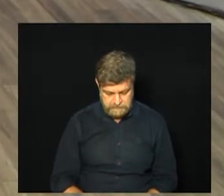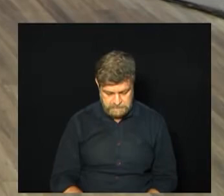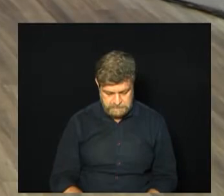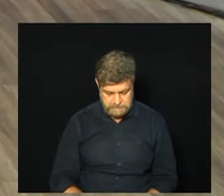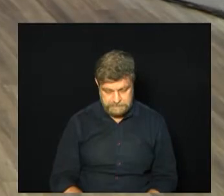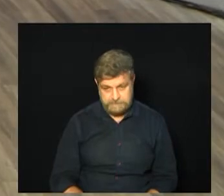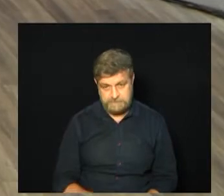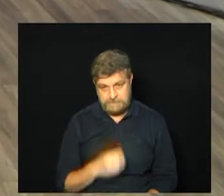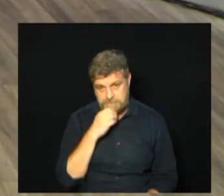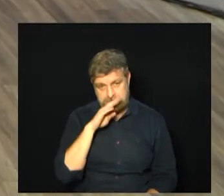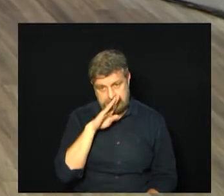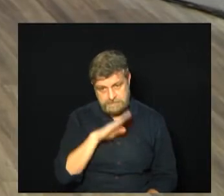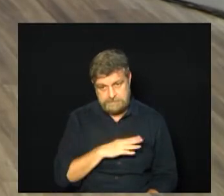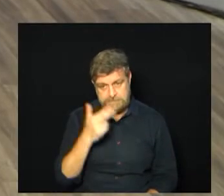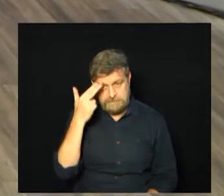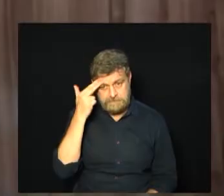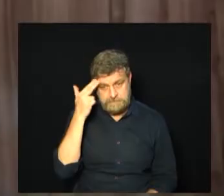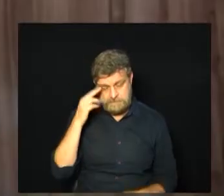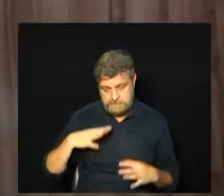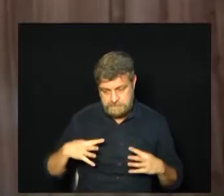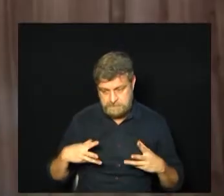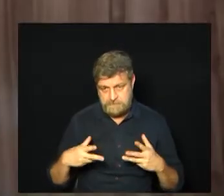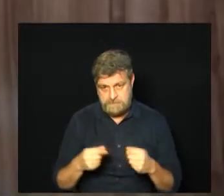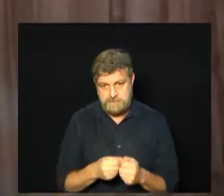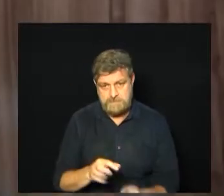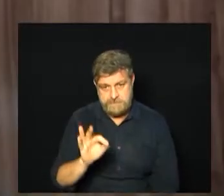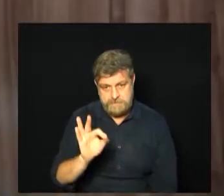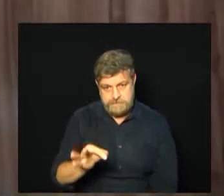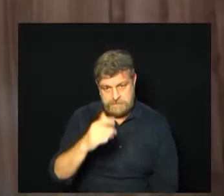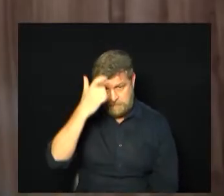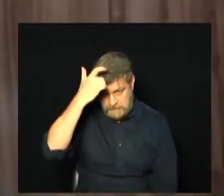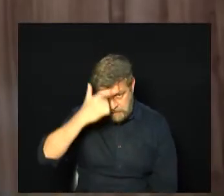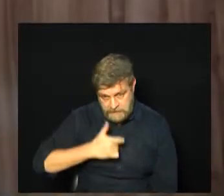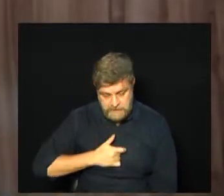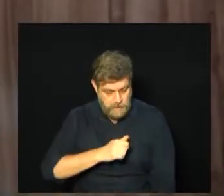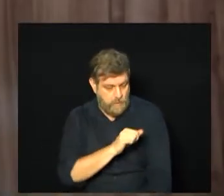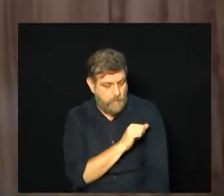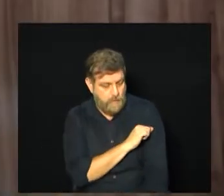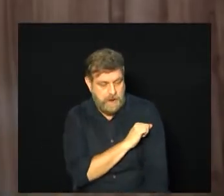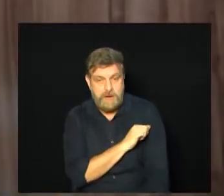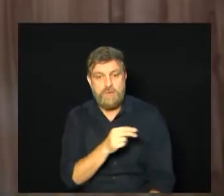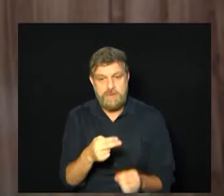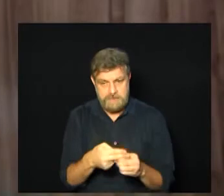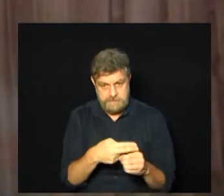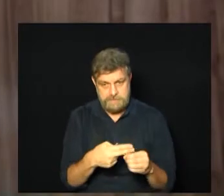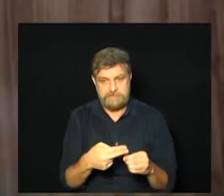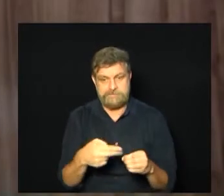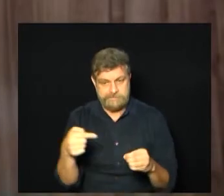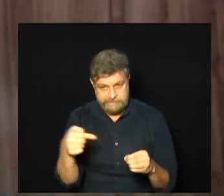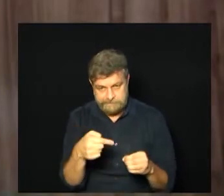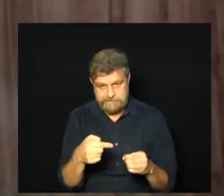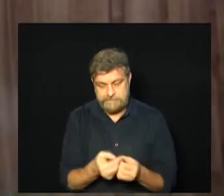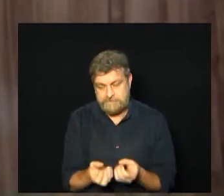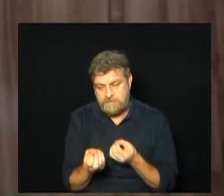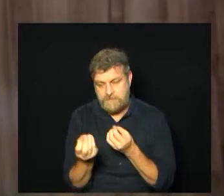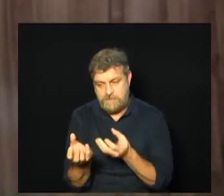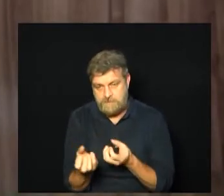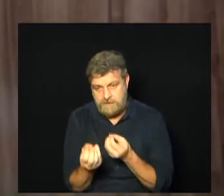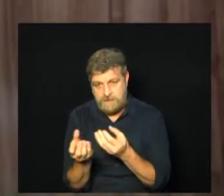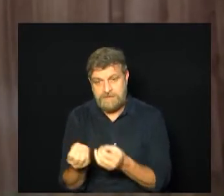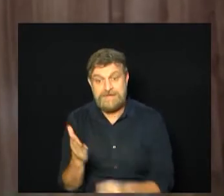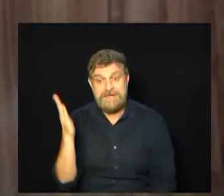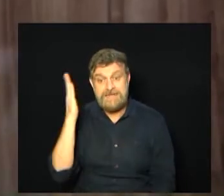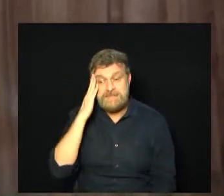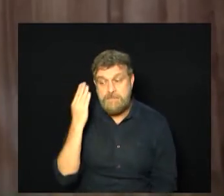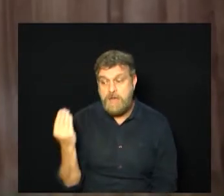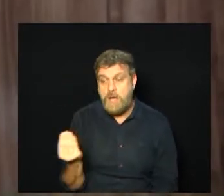Boa tarde, Gabriel. Boa tarde a todos. Pois é, também sou estudante, né, Gabriel? Unicampiana, trazendo informações aqui sobre o retorno